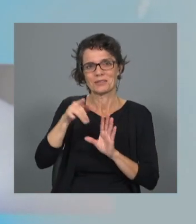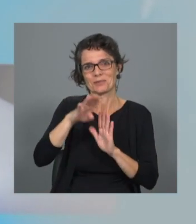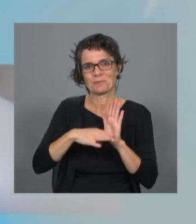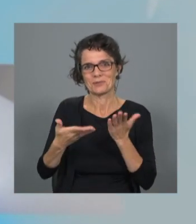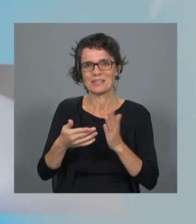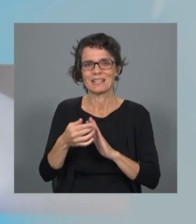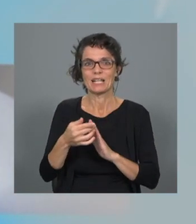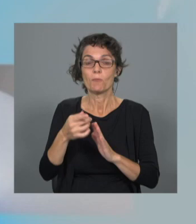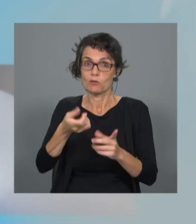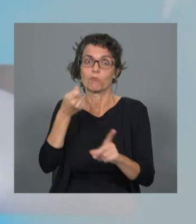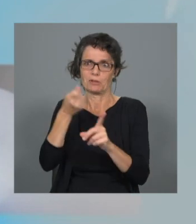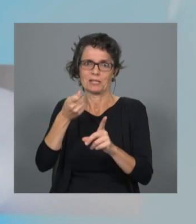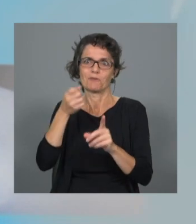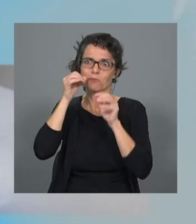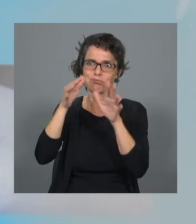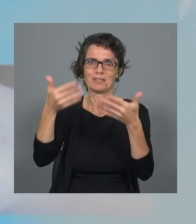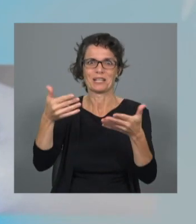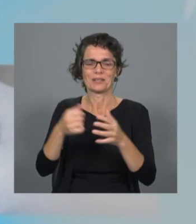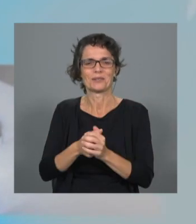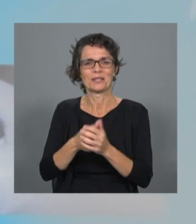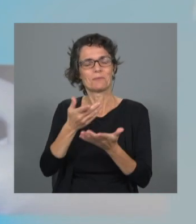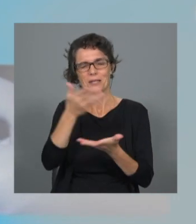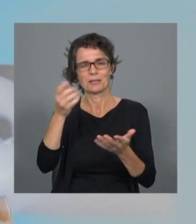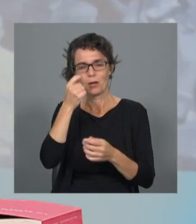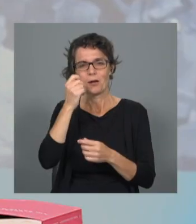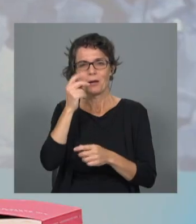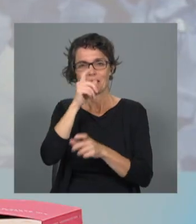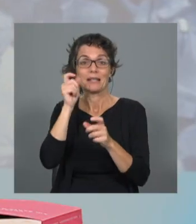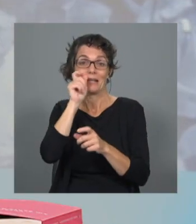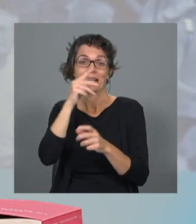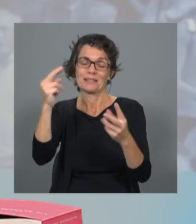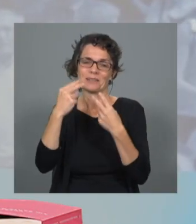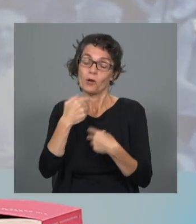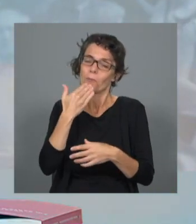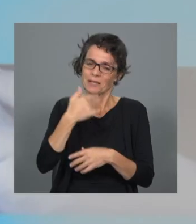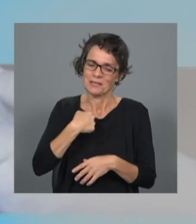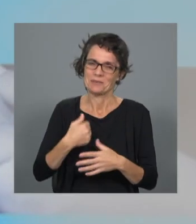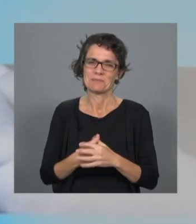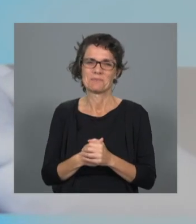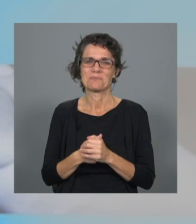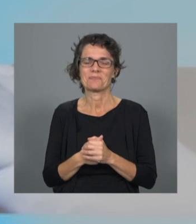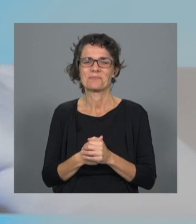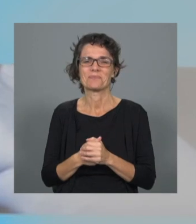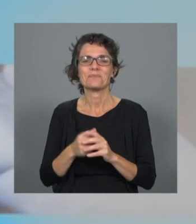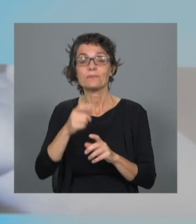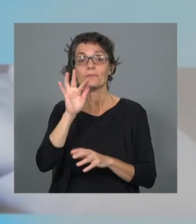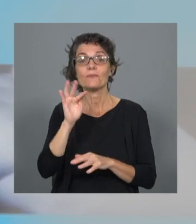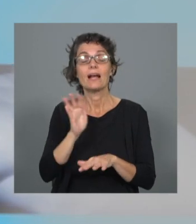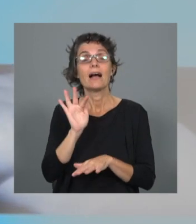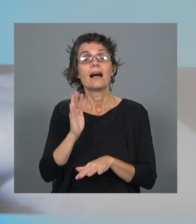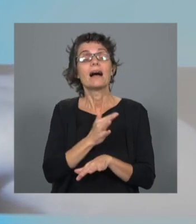não façam a sua formação e cresçam na fé. Obrigado pela sua presença. Obrigado. Hoje aqui entre nós. A terminar, recordo que